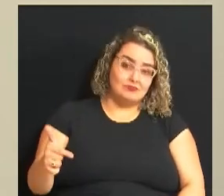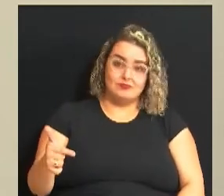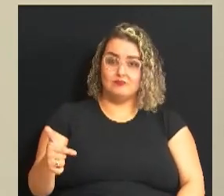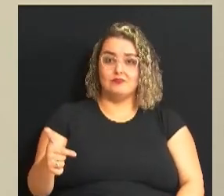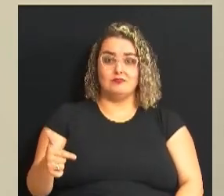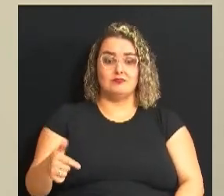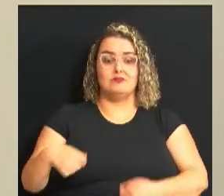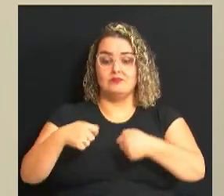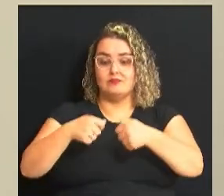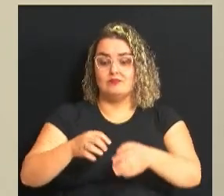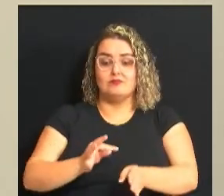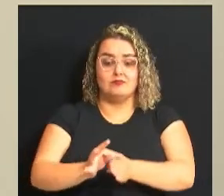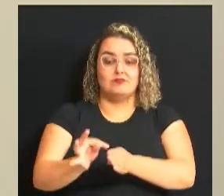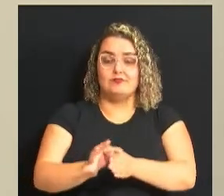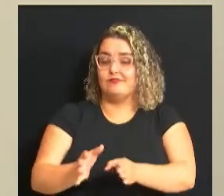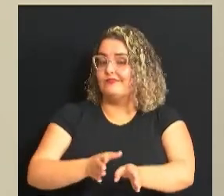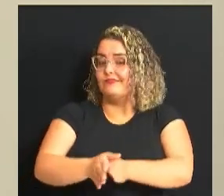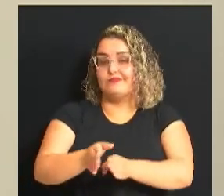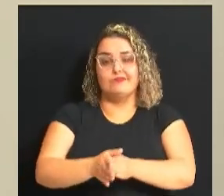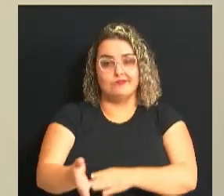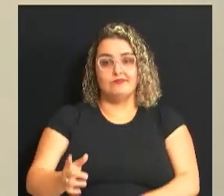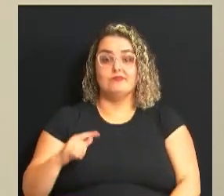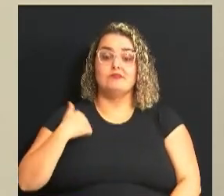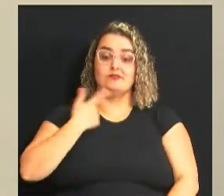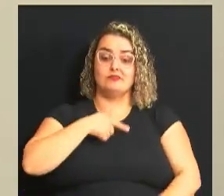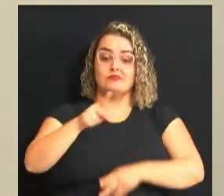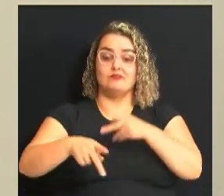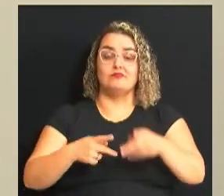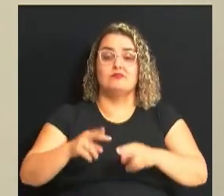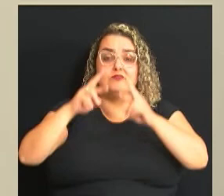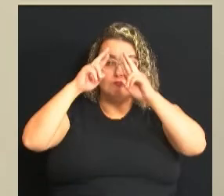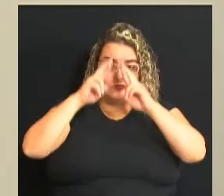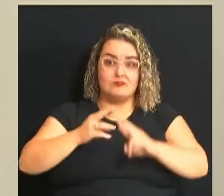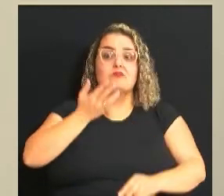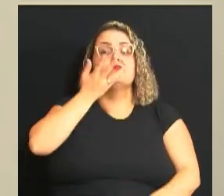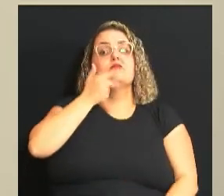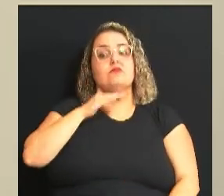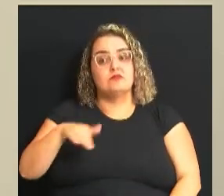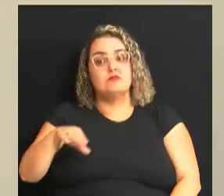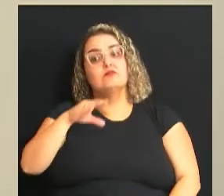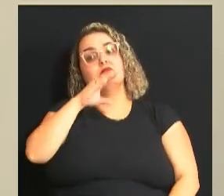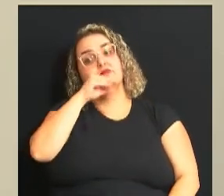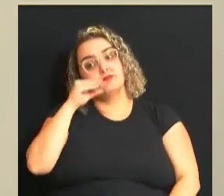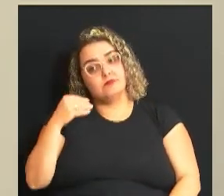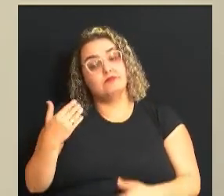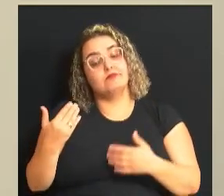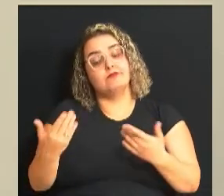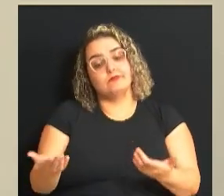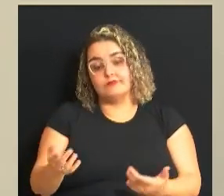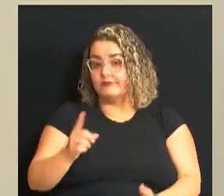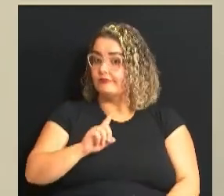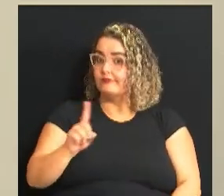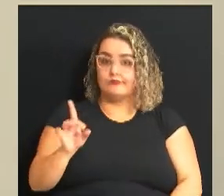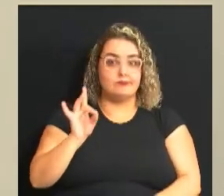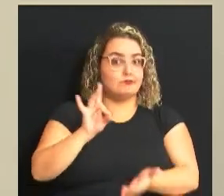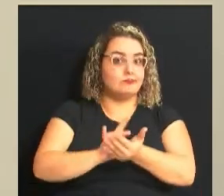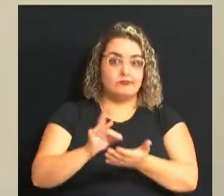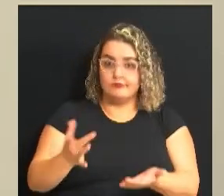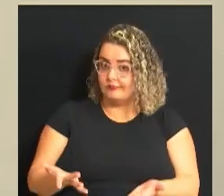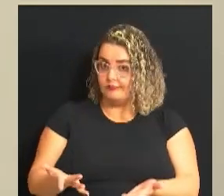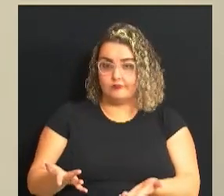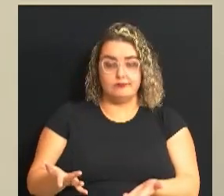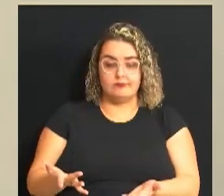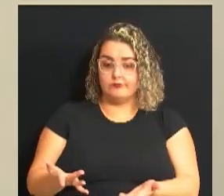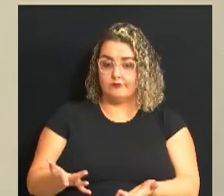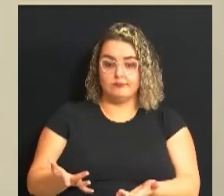conselheiros tutelares, quiçá a nossa população respeitasse a criança e respeitasse o adolescente. Mas esta não é uma realidade,